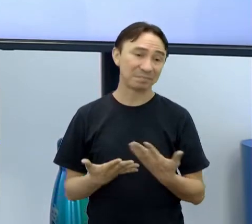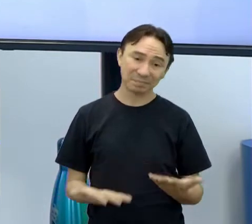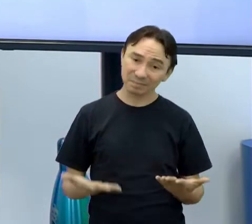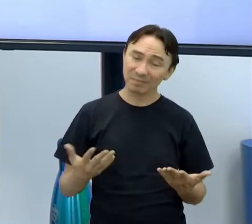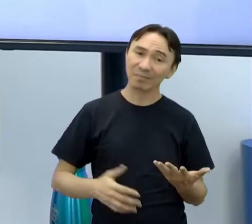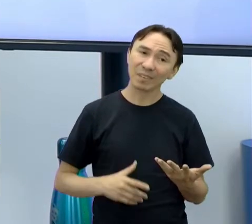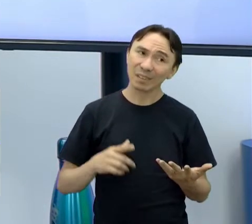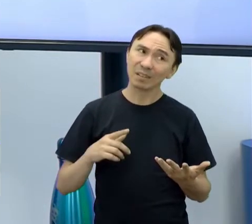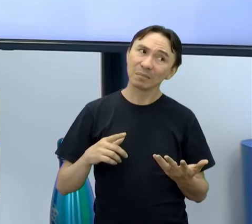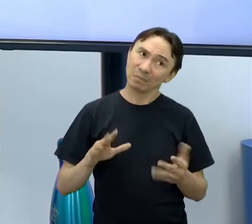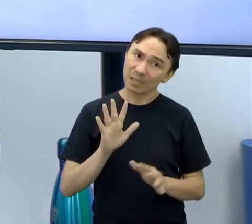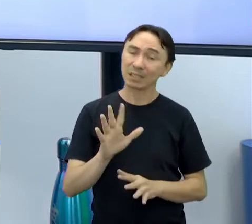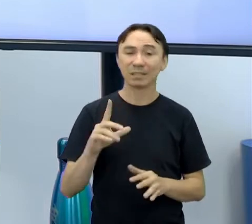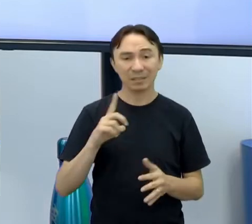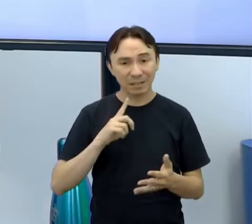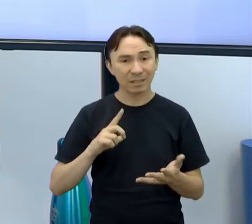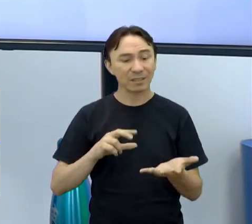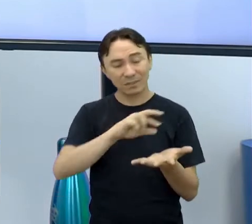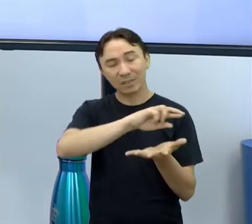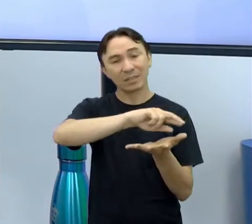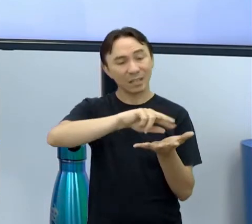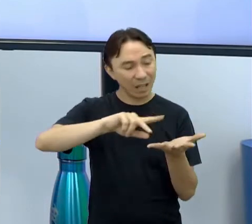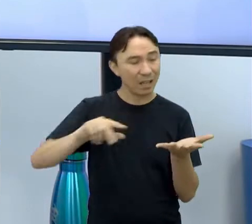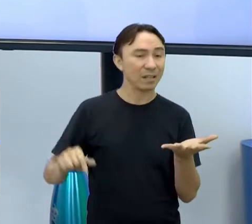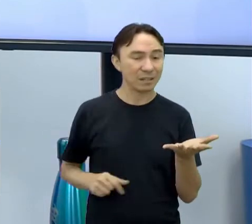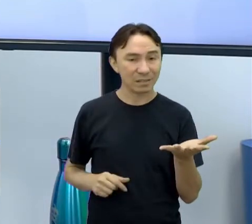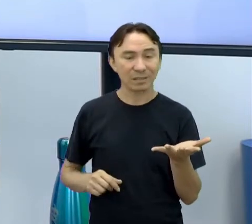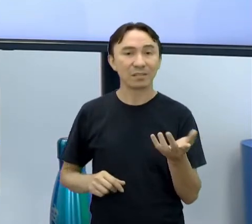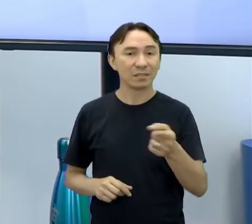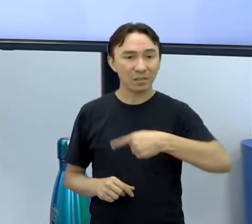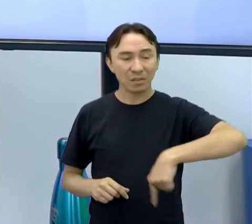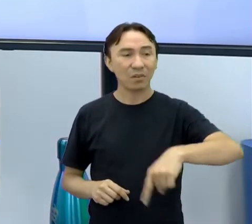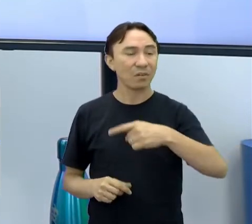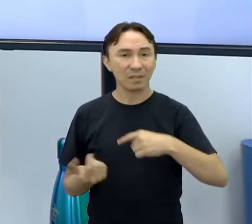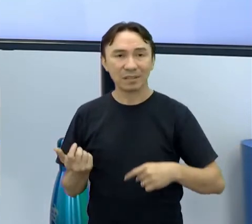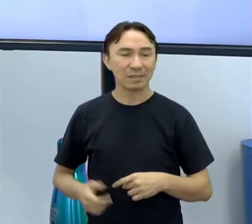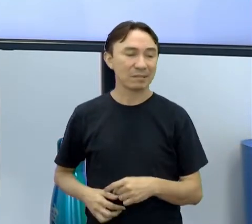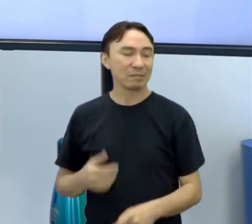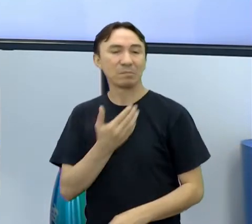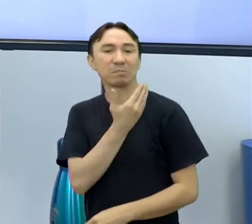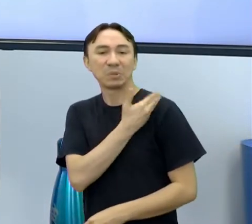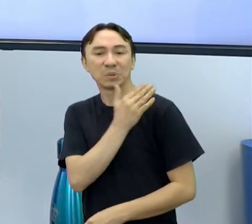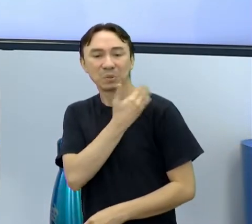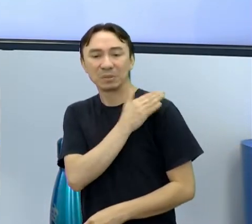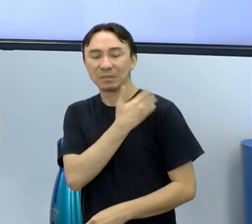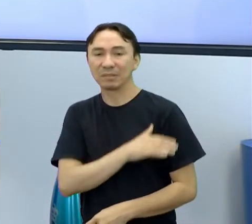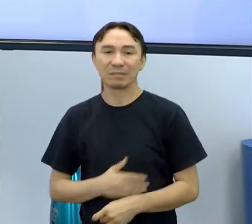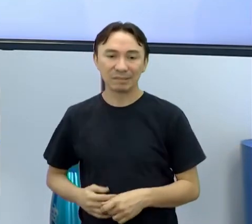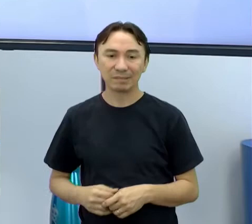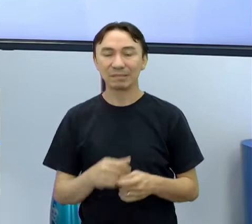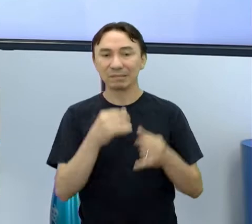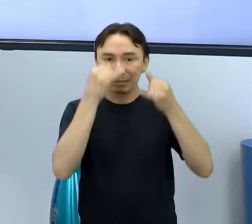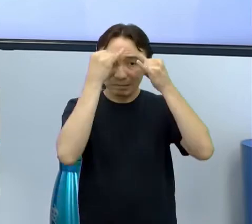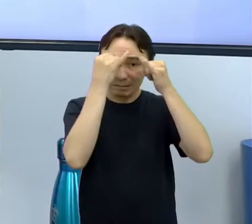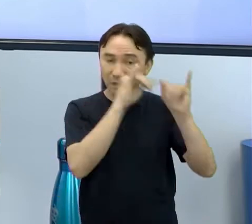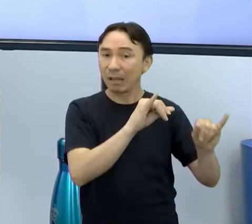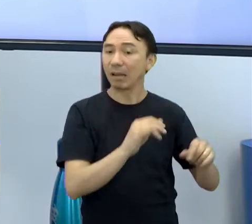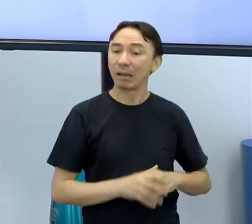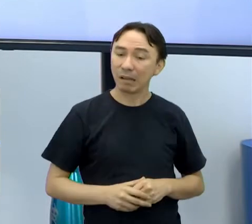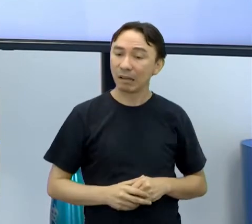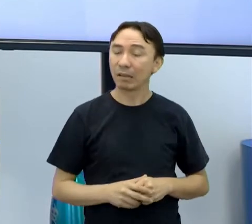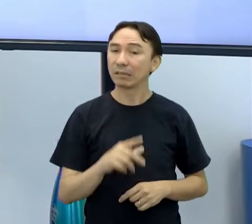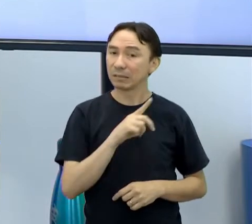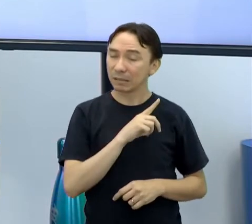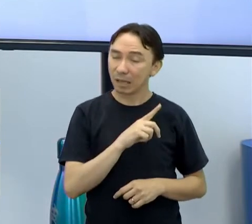essas variedades e para combater o preconceito linguístico e saber se comunicar aí nos diferentes contextos,